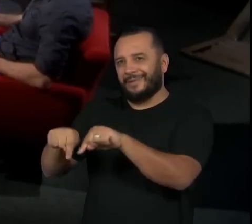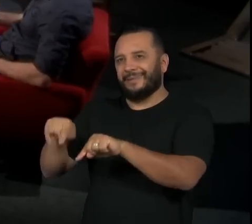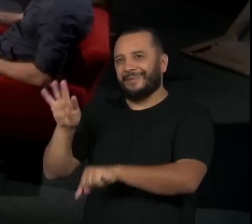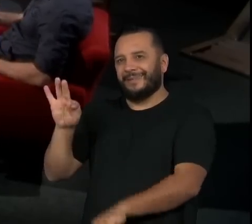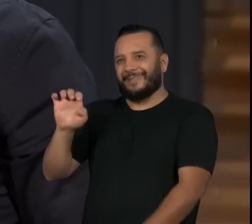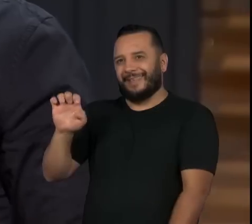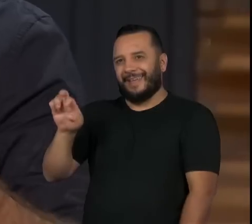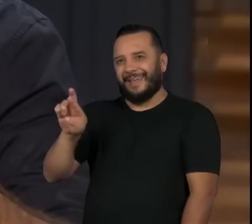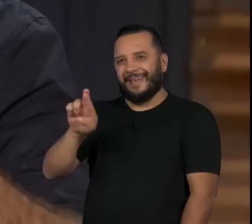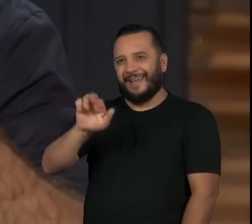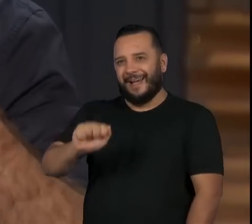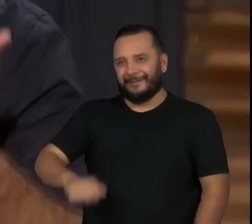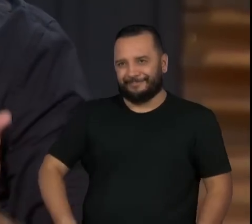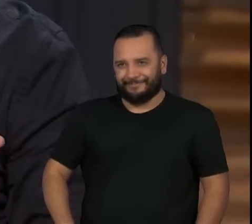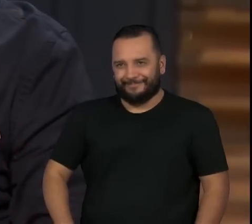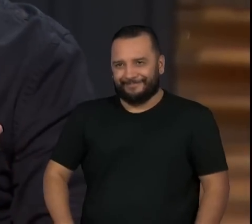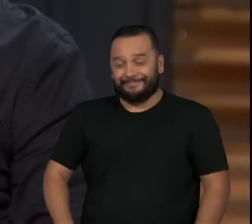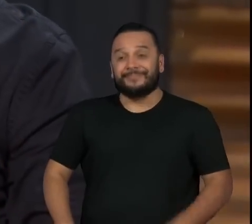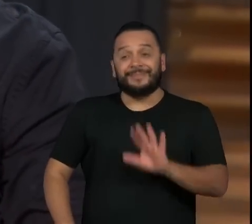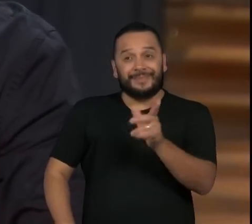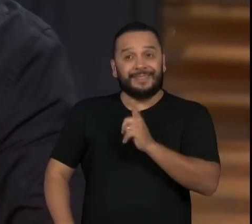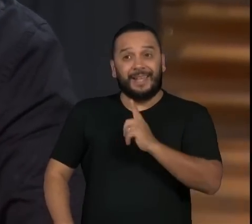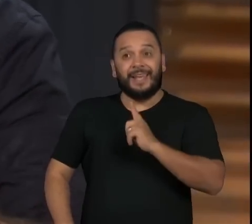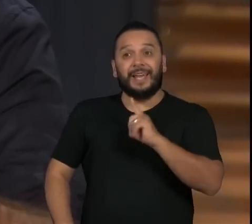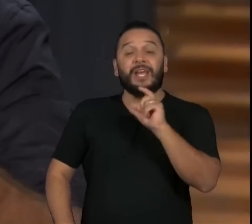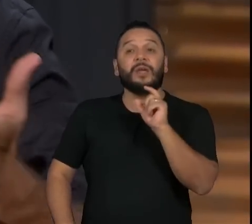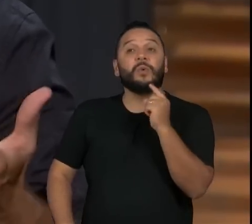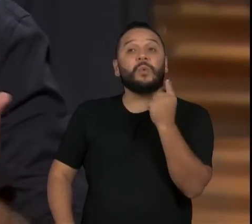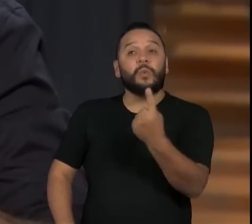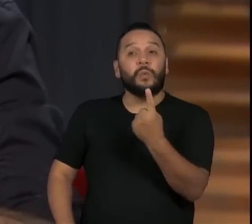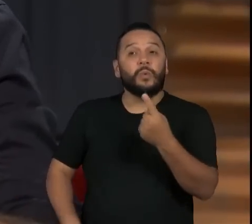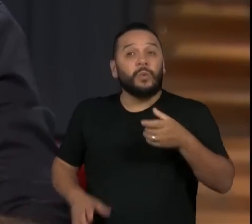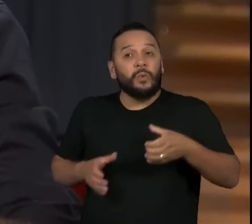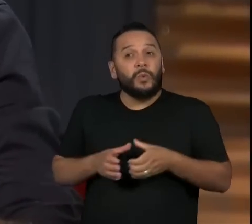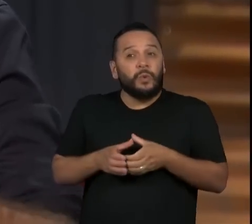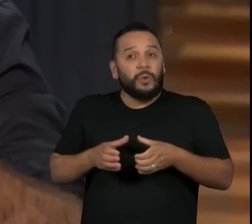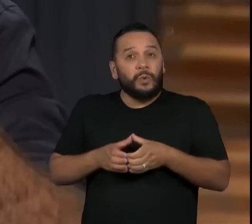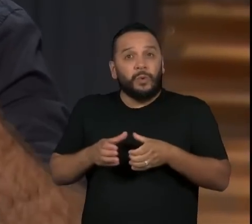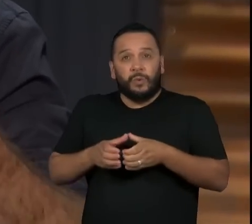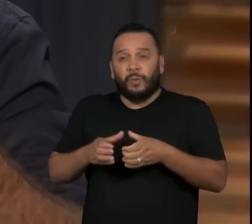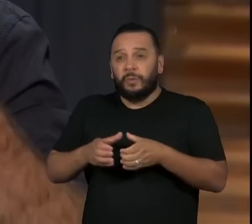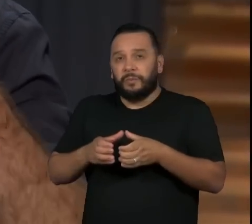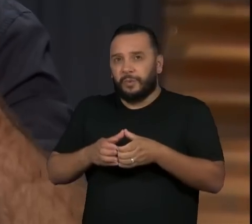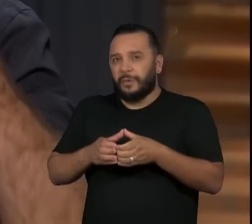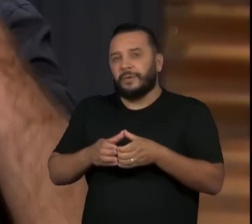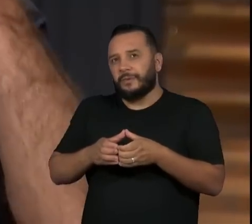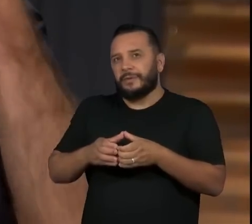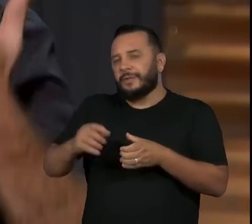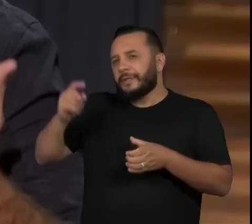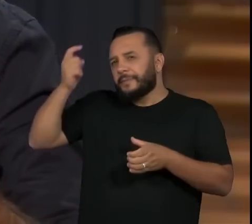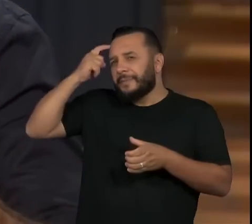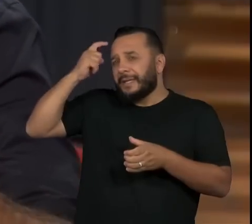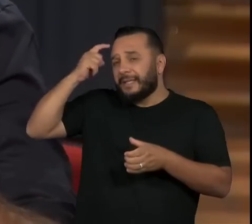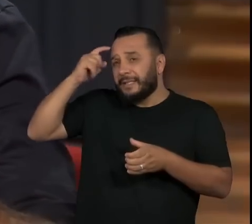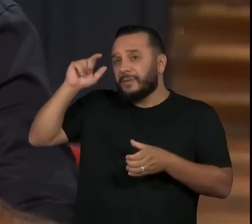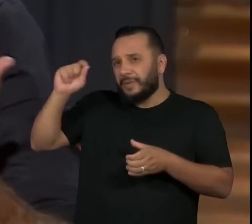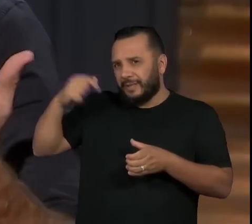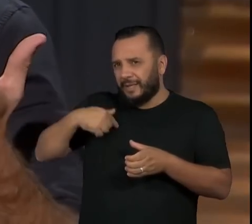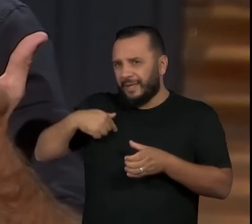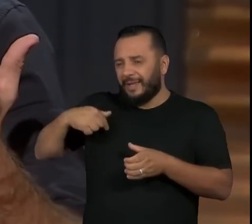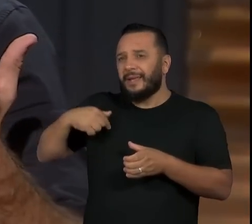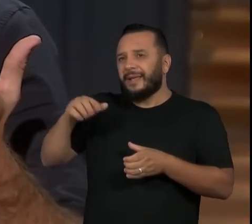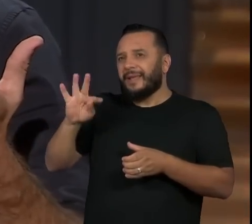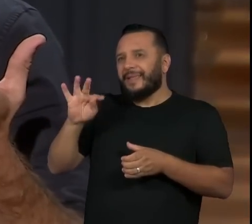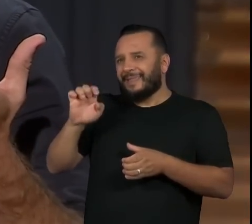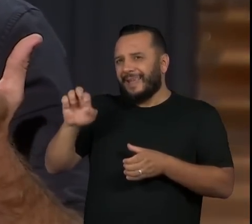um grupo que questiona essa forma como a terra nos serve a